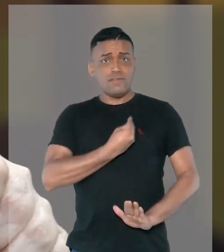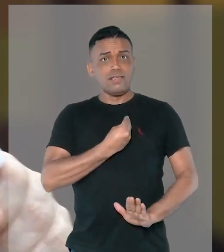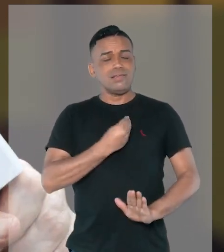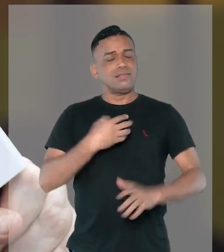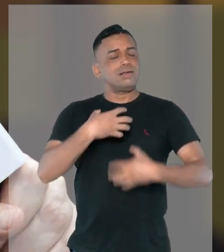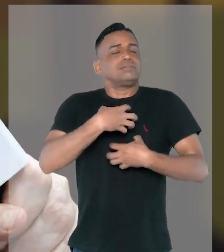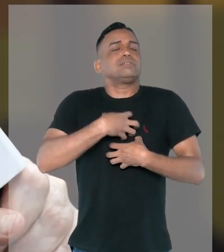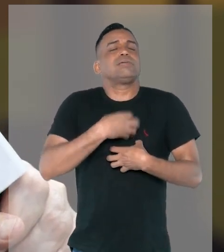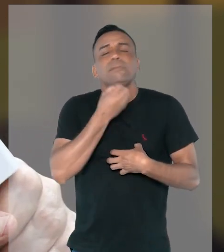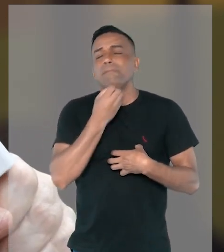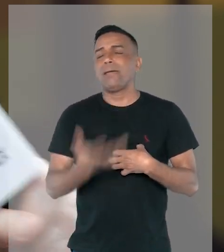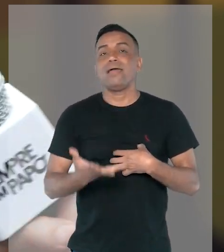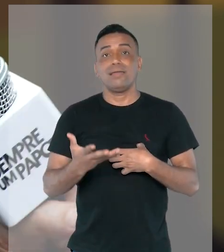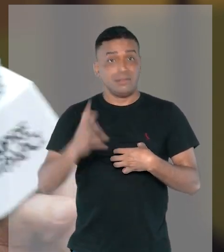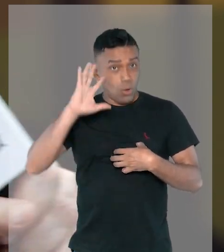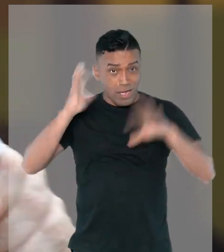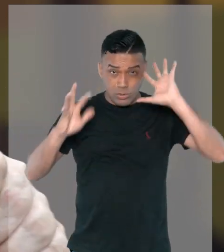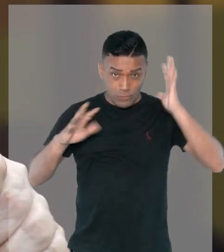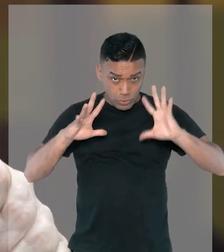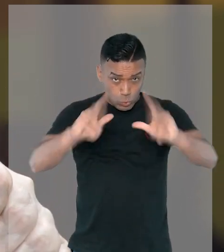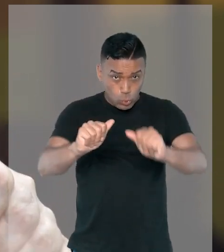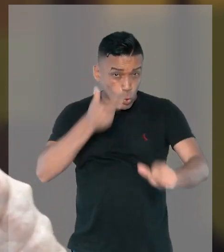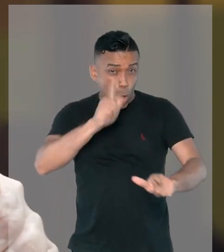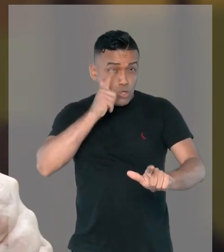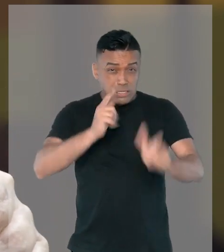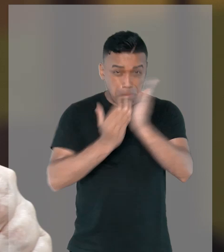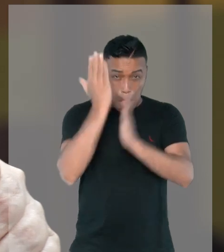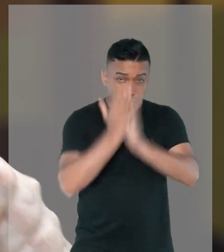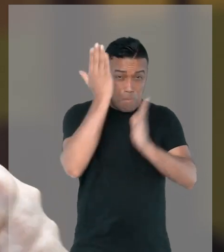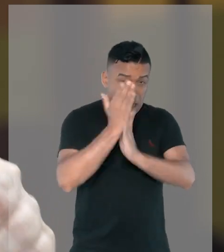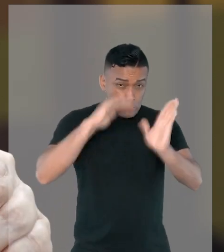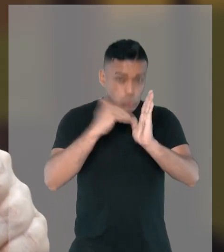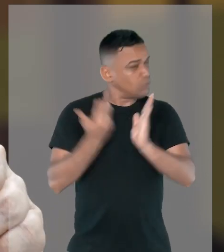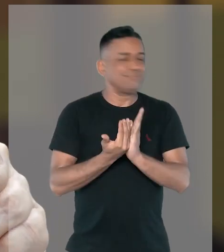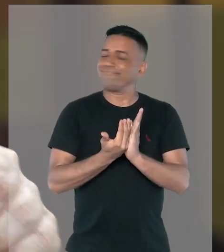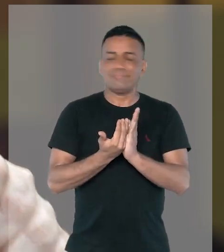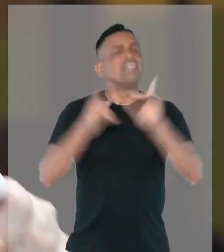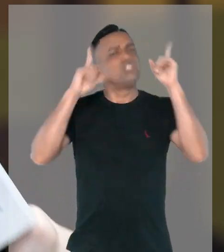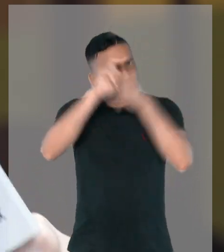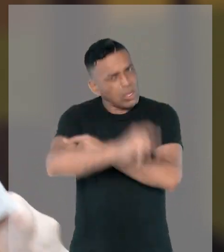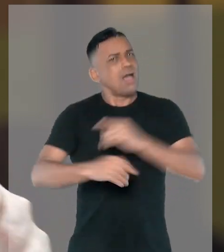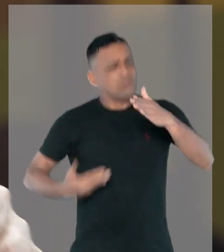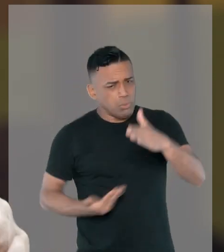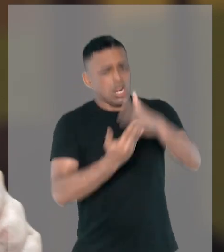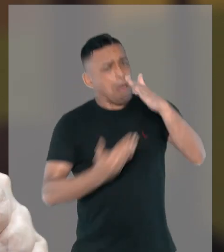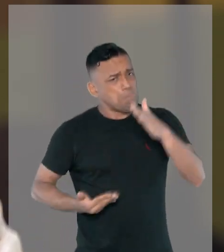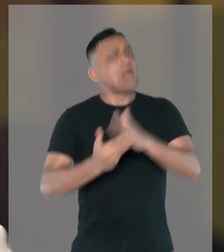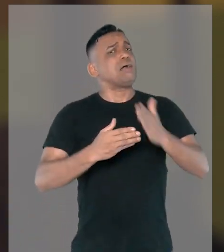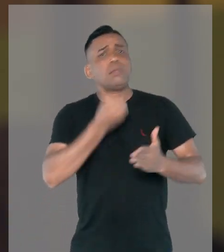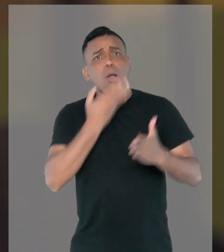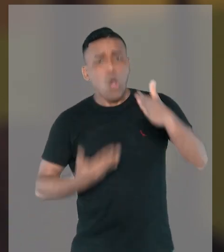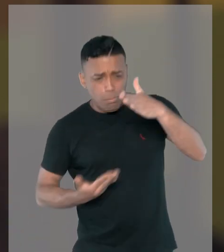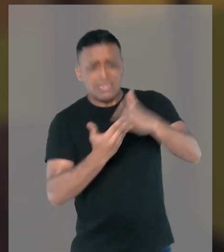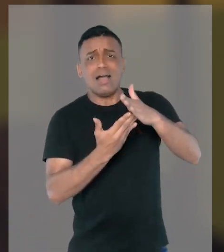E não significa que você vai resolver tudo e conseguir tudo. Vai ter várias dificuldades, vários obstáculos. E que bom que tem obstáculos,